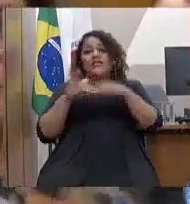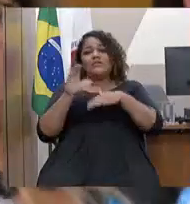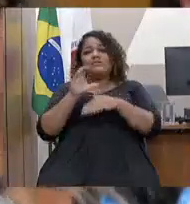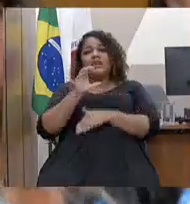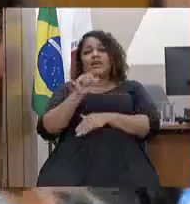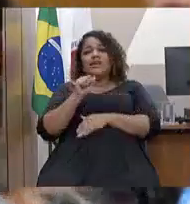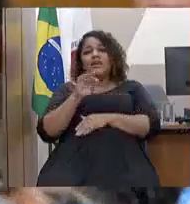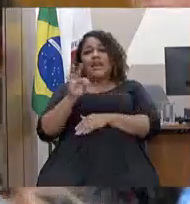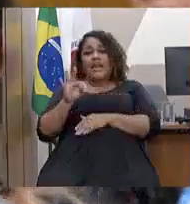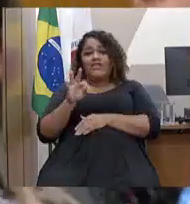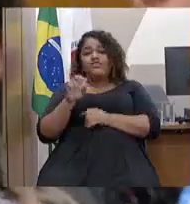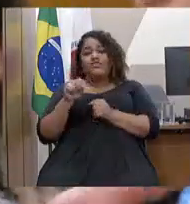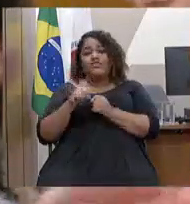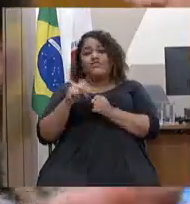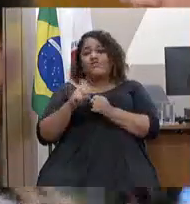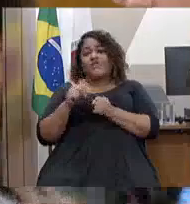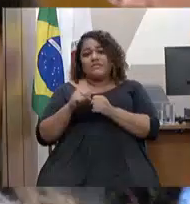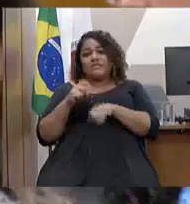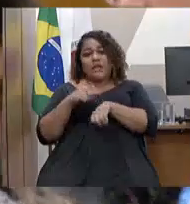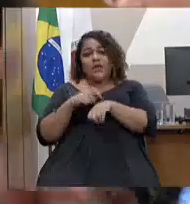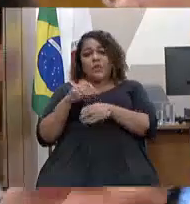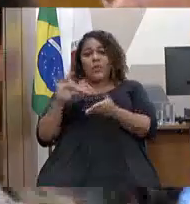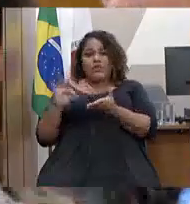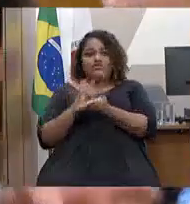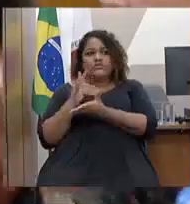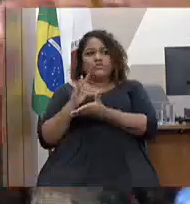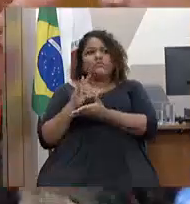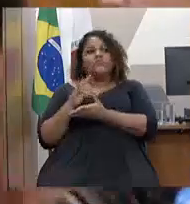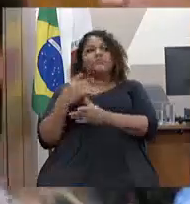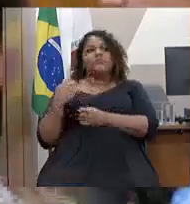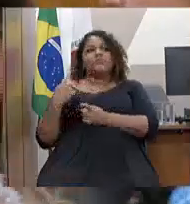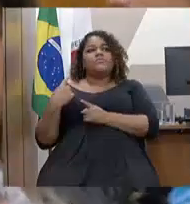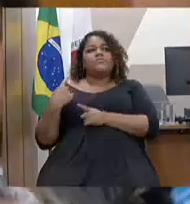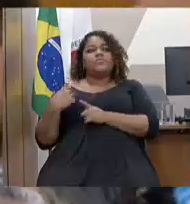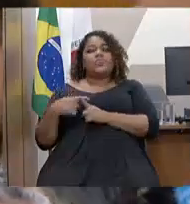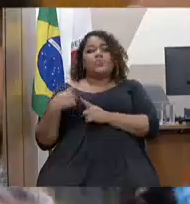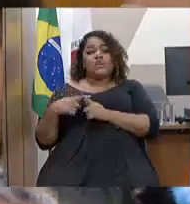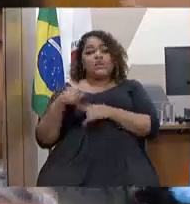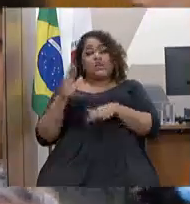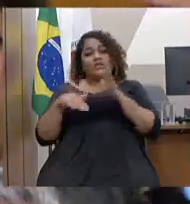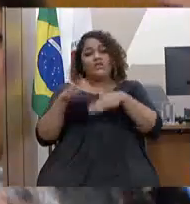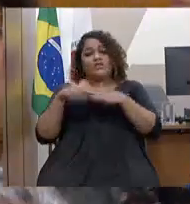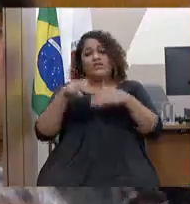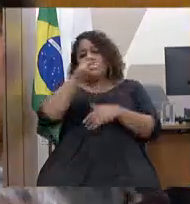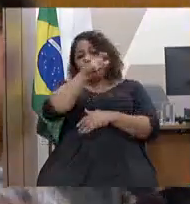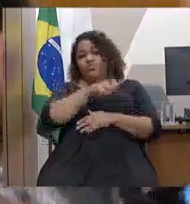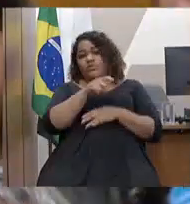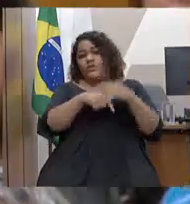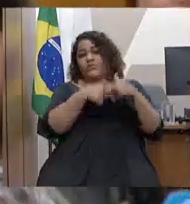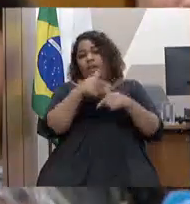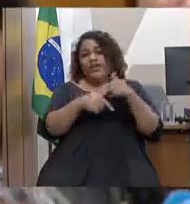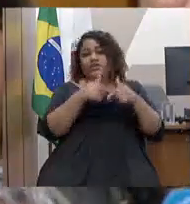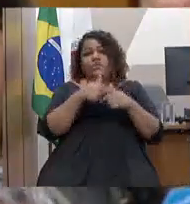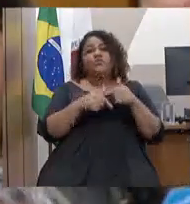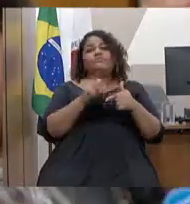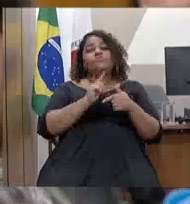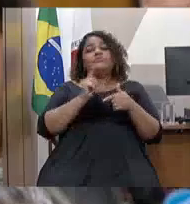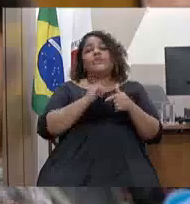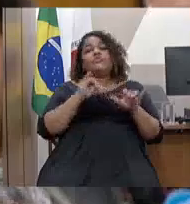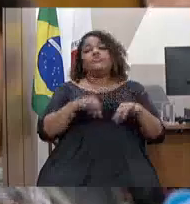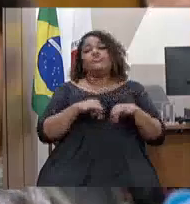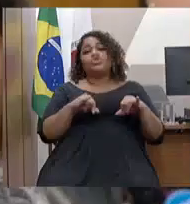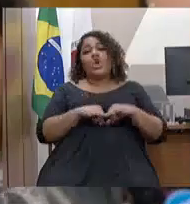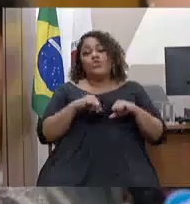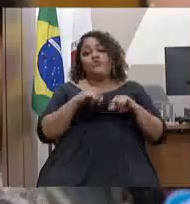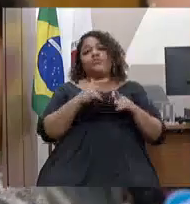no ato da da rescisão porque às vezes o trabalhador estava sofrendo com vários problemas de saúde e aí tinha esses problemas hoje